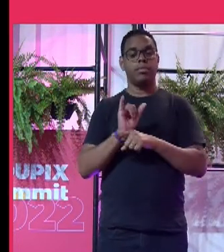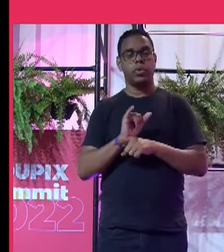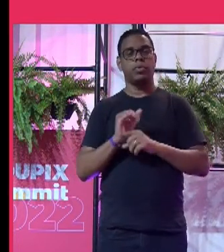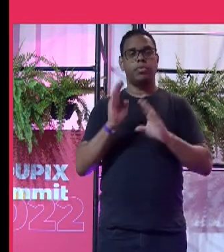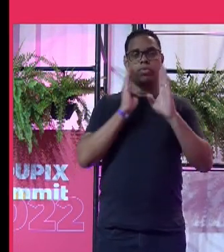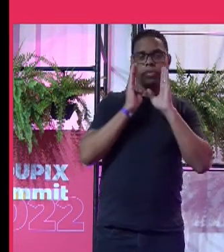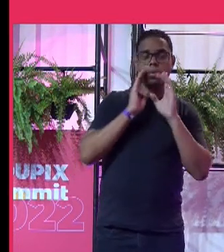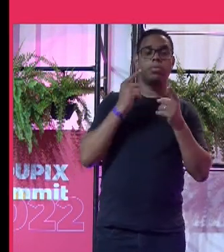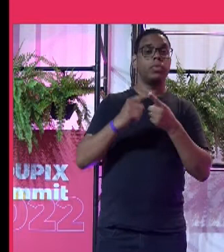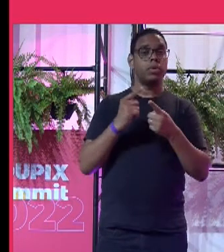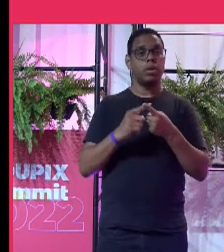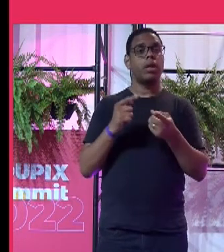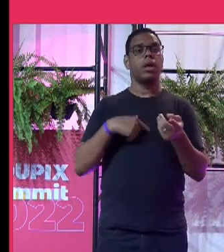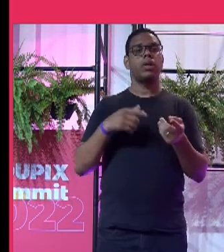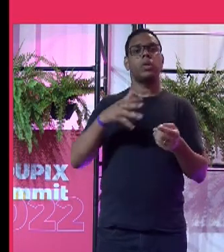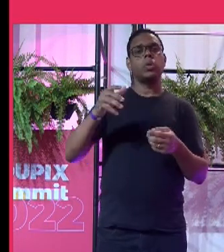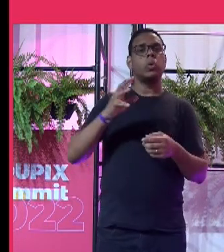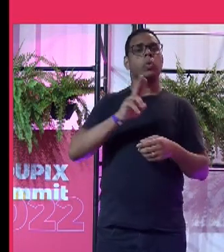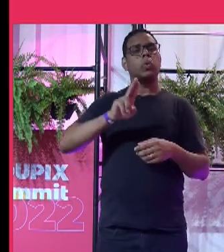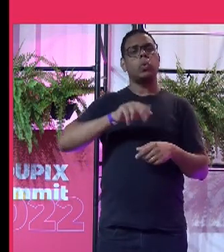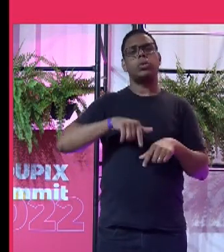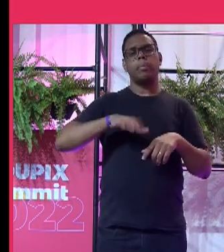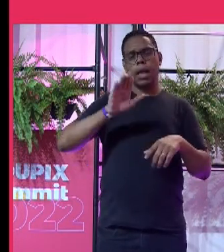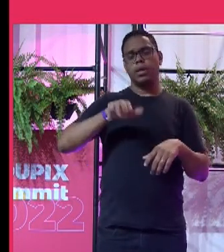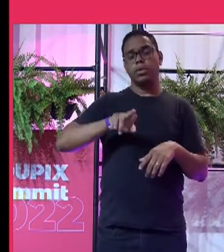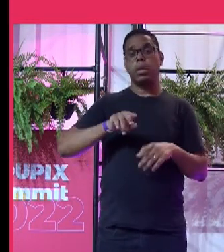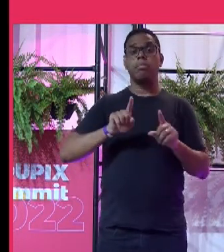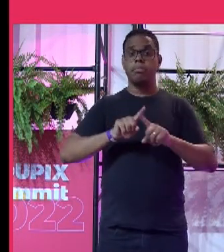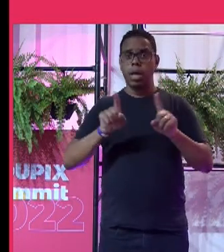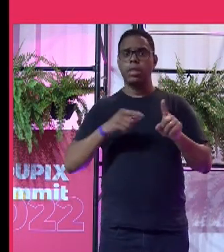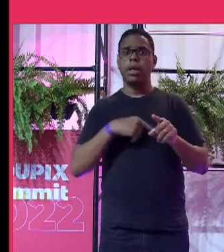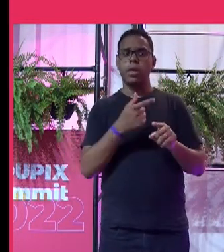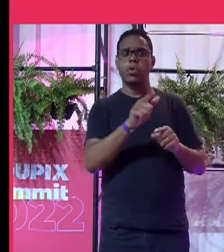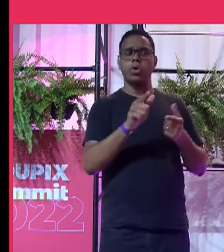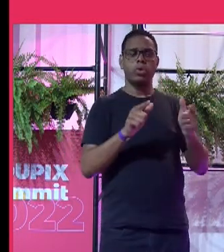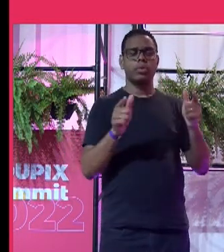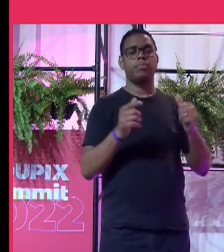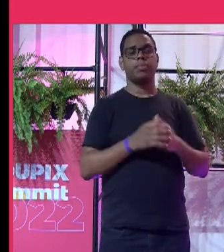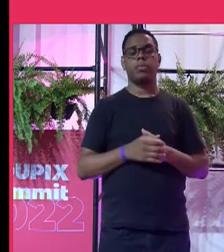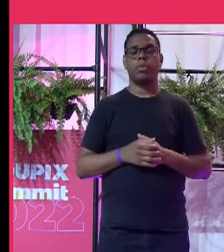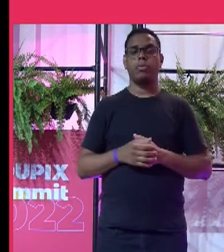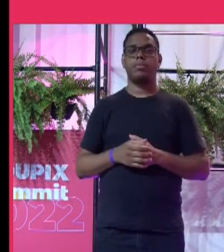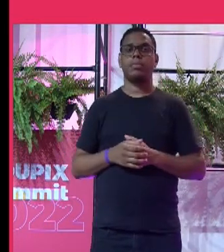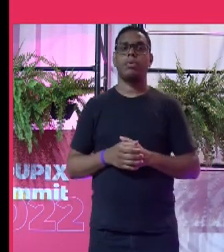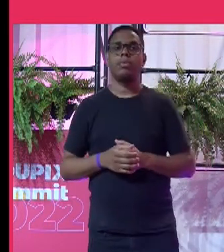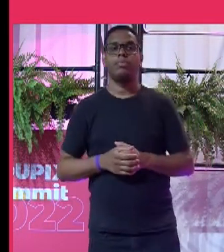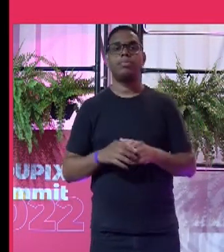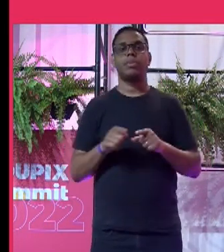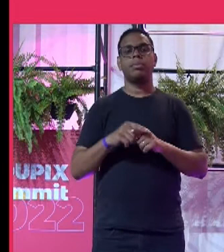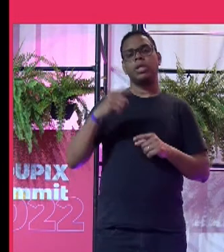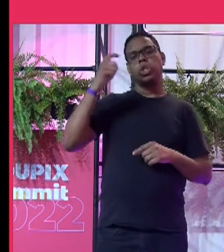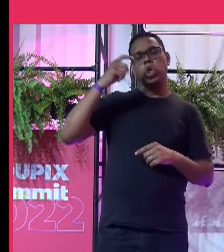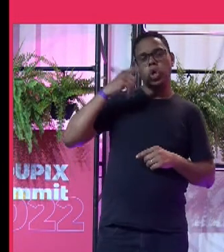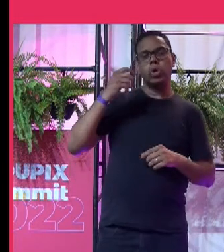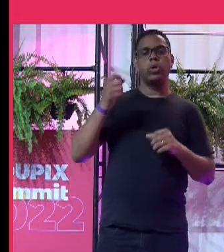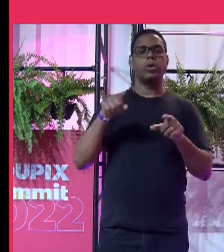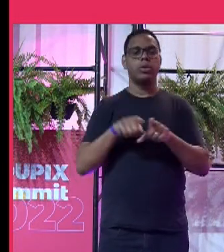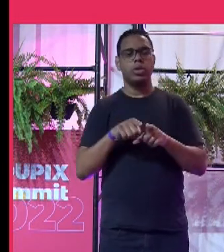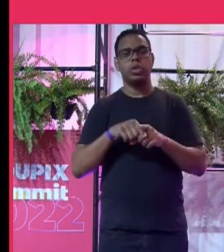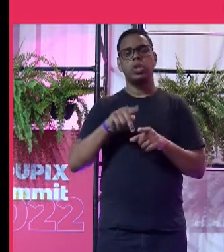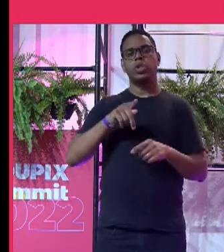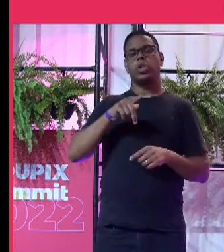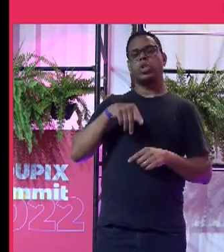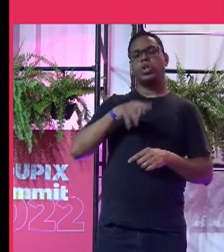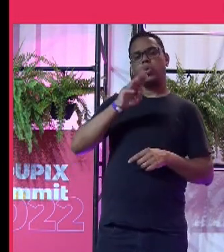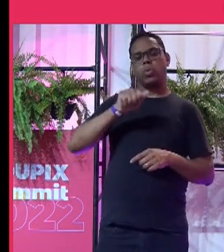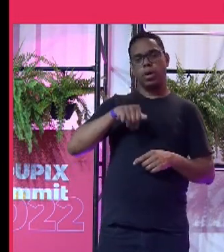é porque é o corriqueiro que a gente tem, mas nada impede de a gente trabalhar com TikTok, trabalhar com Quai no modelo